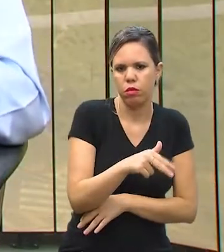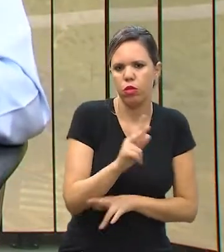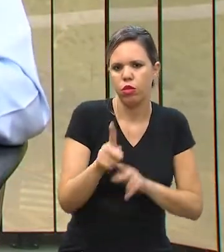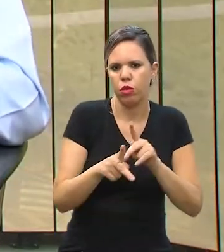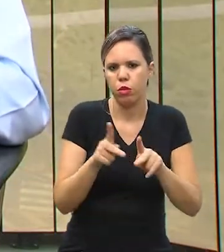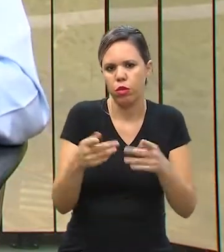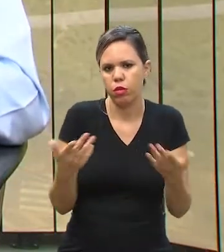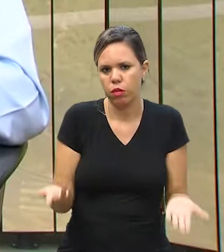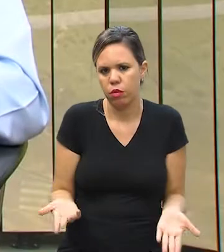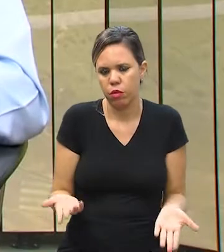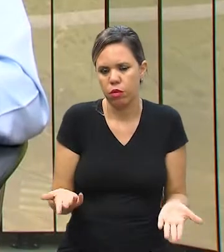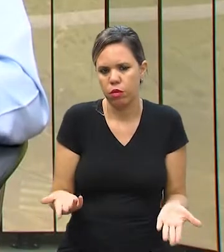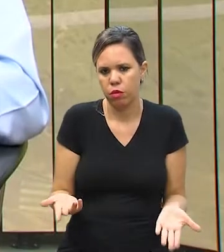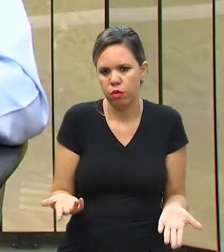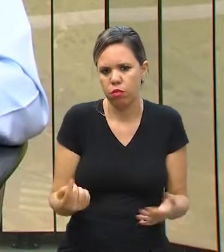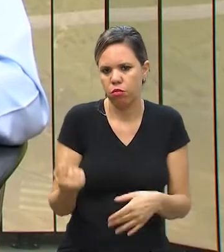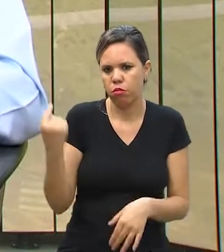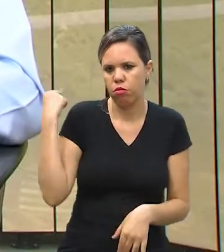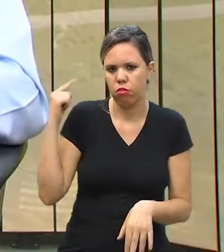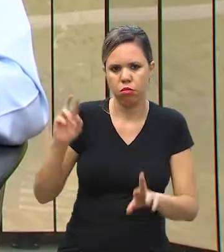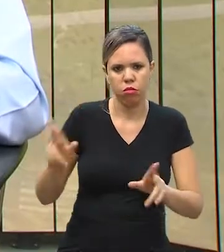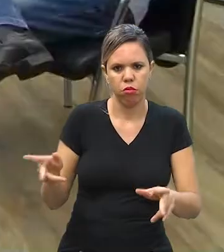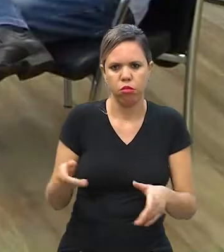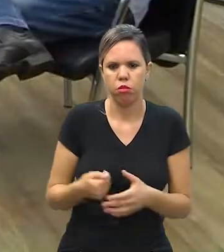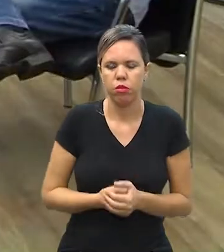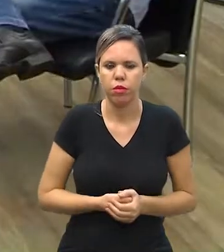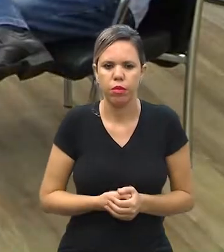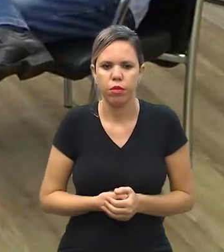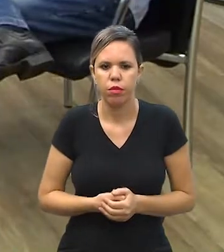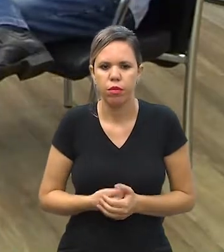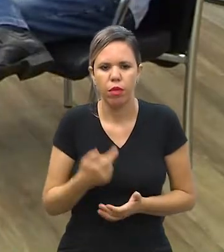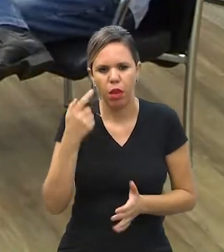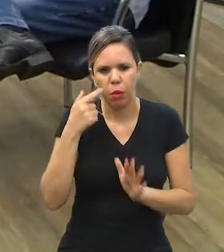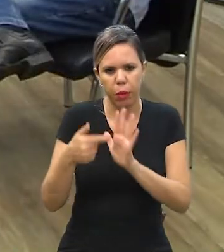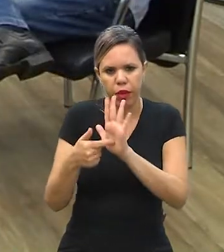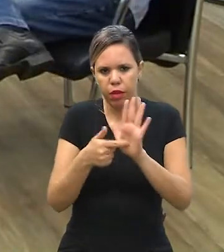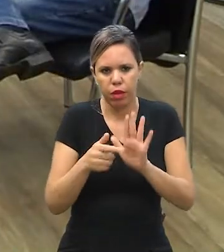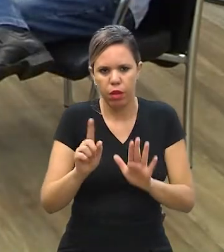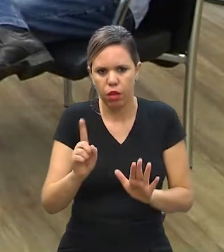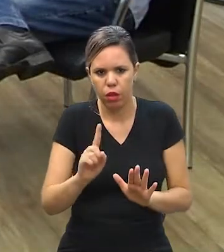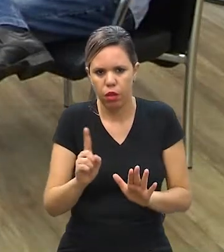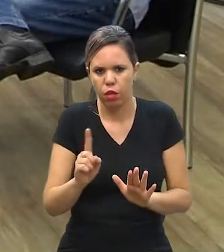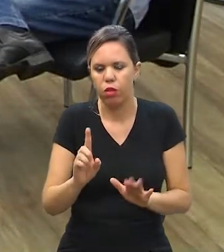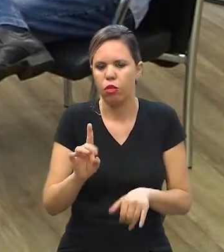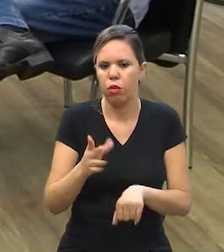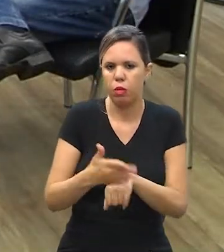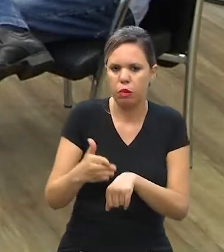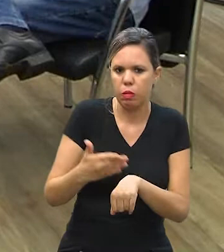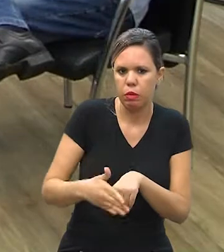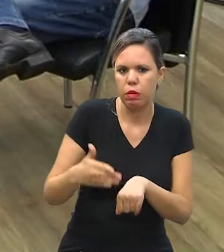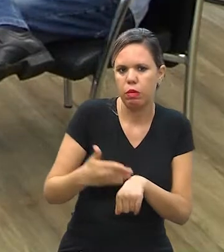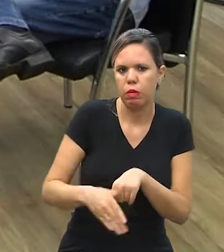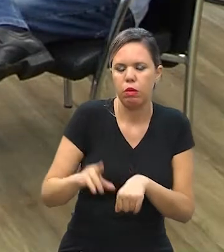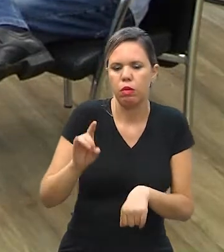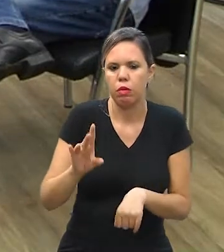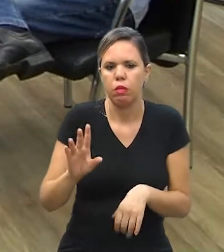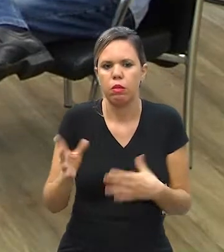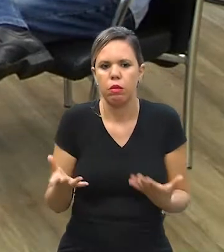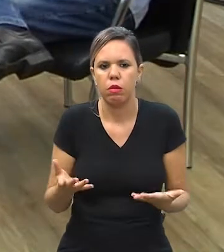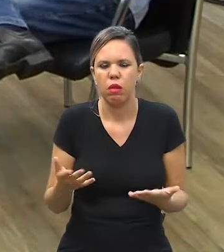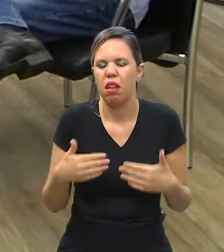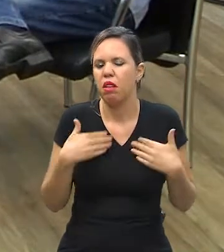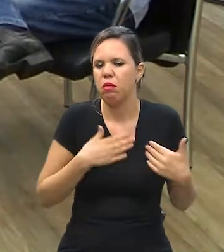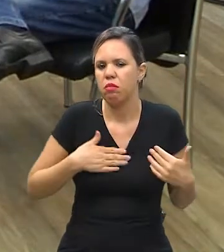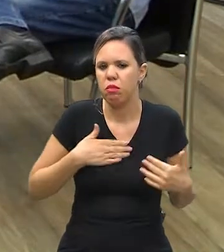galerinha, então são épocas diferentes. Legal. E vocês chegaram a se apresentar ou ficava só no ensaio ali, era só um